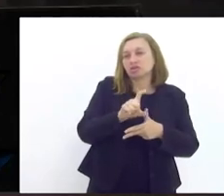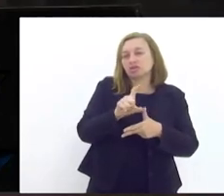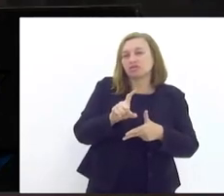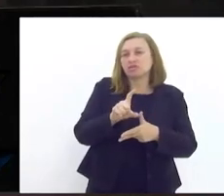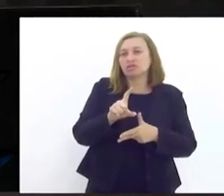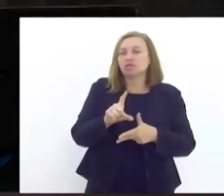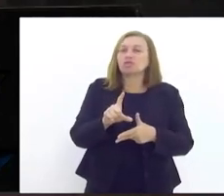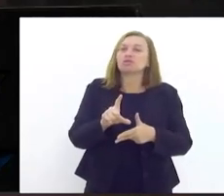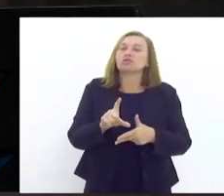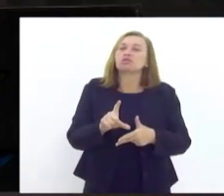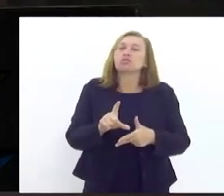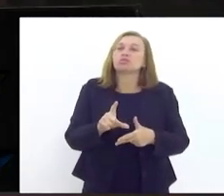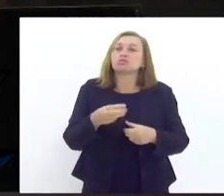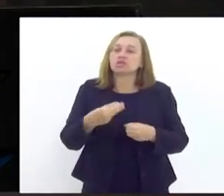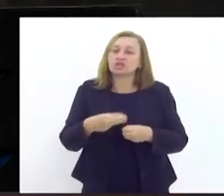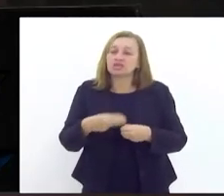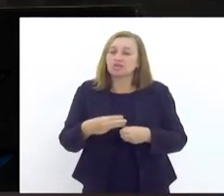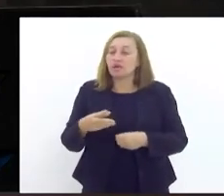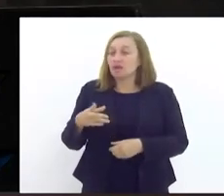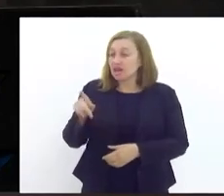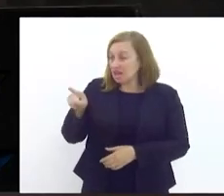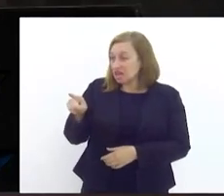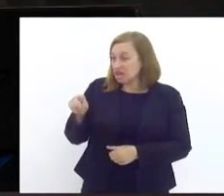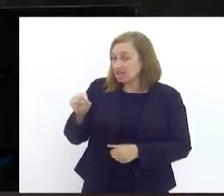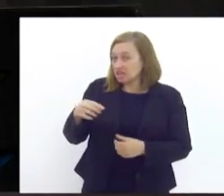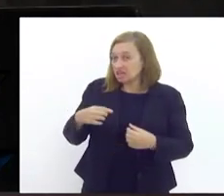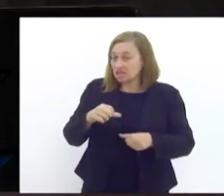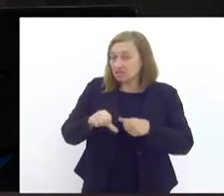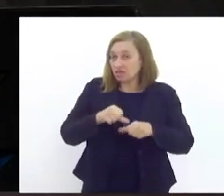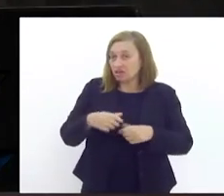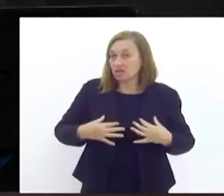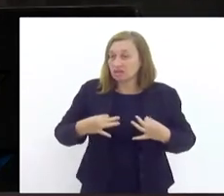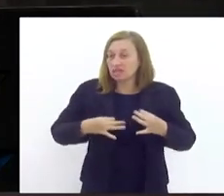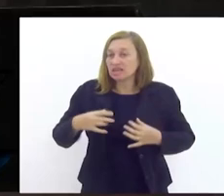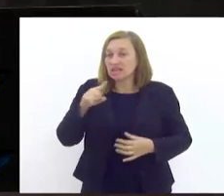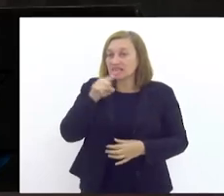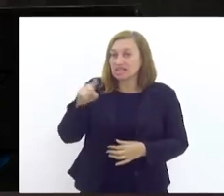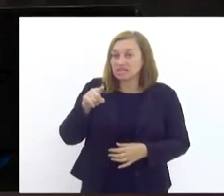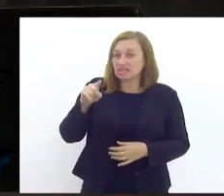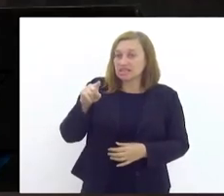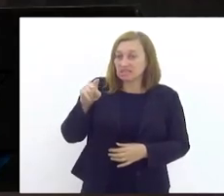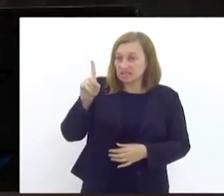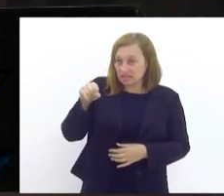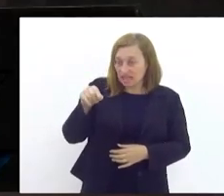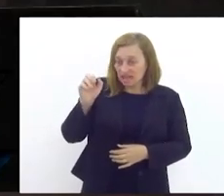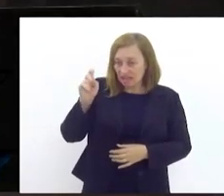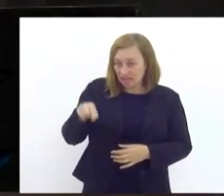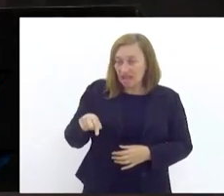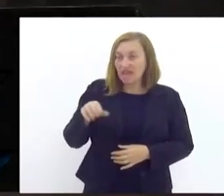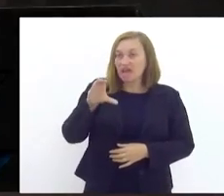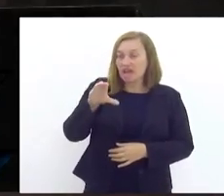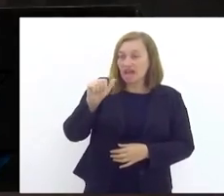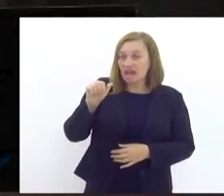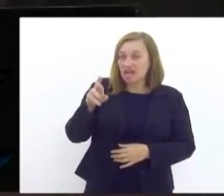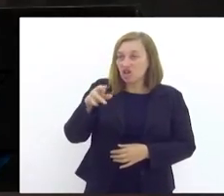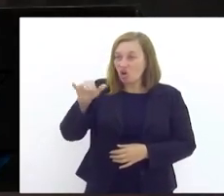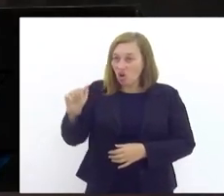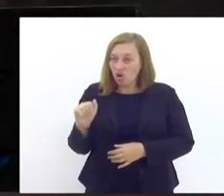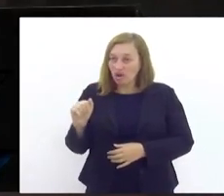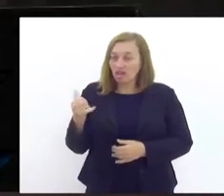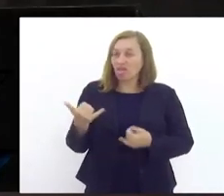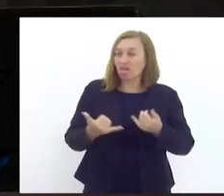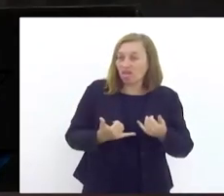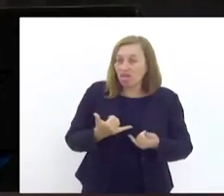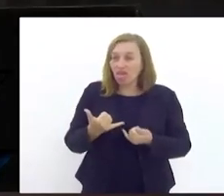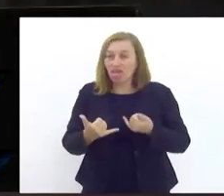dizer carioca acha que a malandragem exacerbada a ocolemia na ingestão